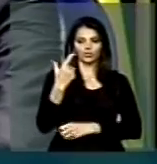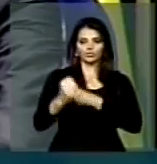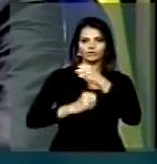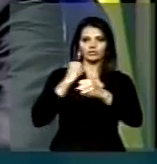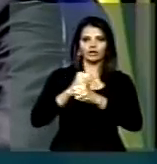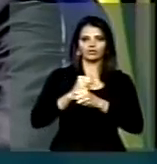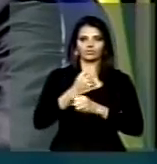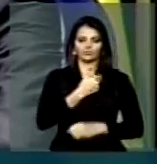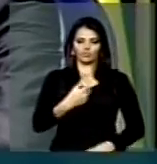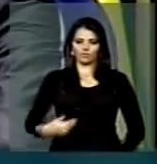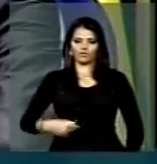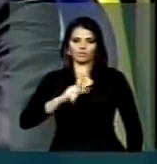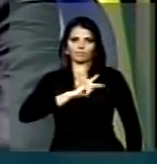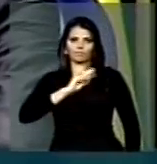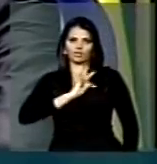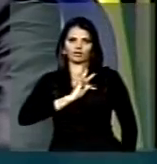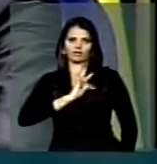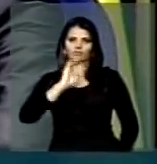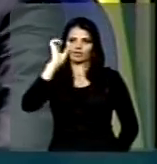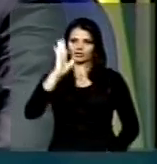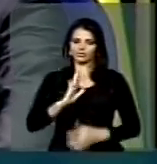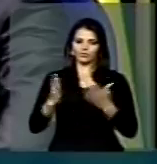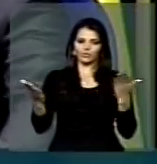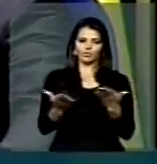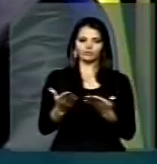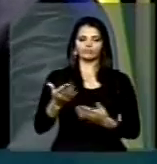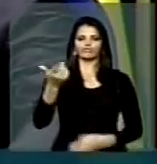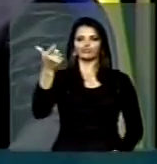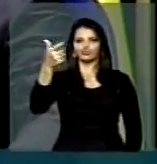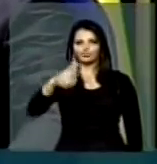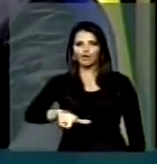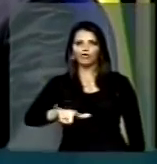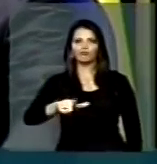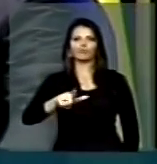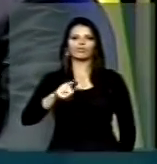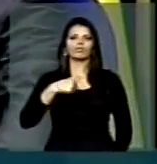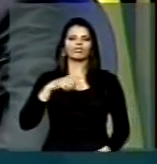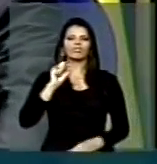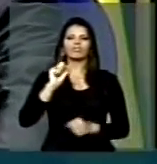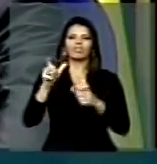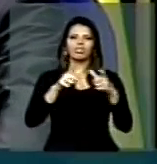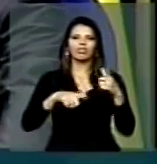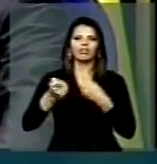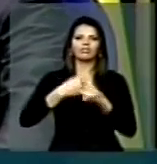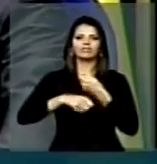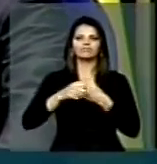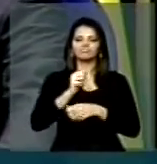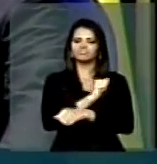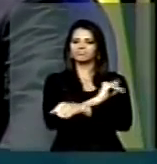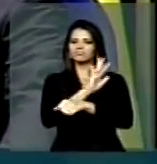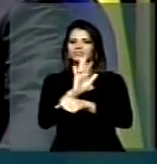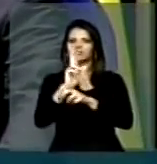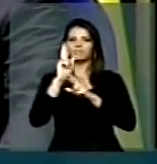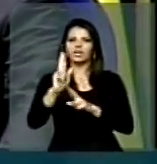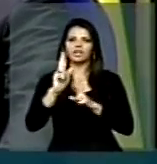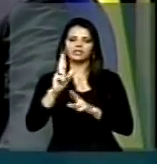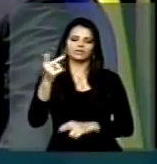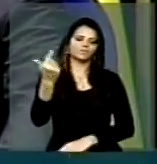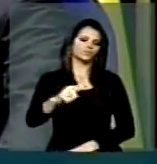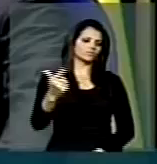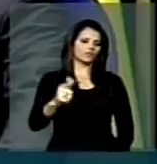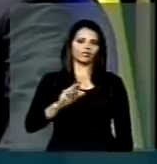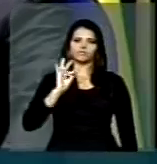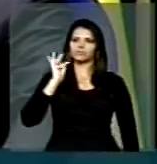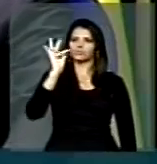de governo do PT levaram o Brasil a estar hoje, mais uma vez, mergulhado num ambiente de desesperança e de descrença no